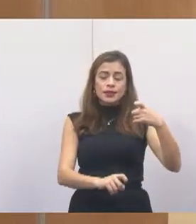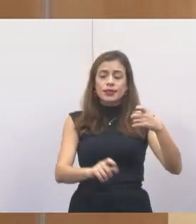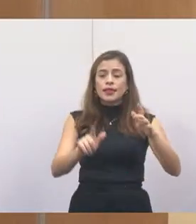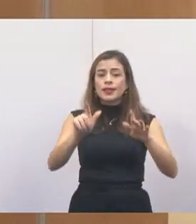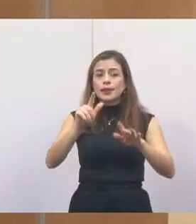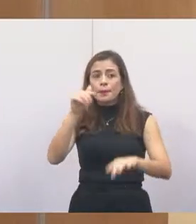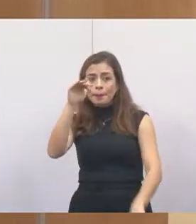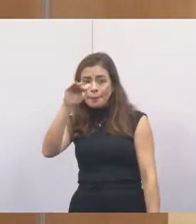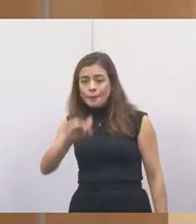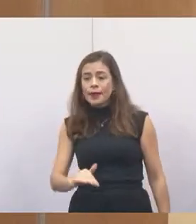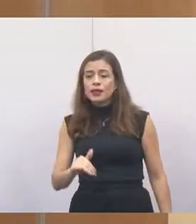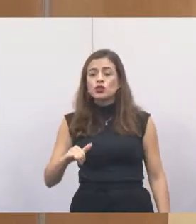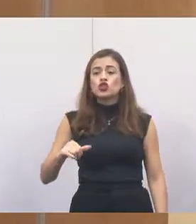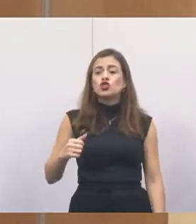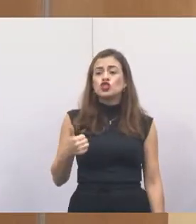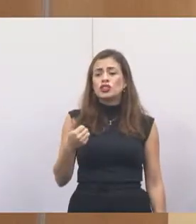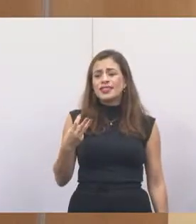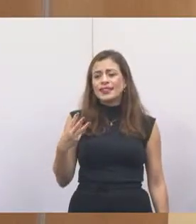de idade.